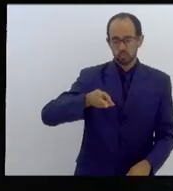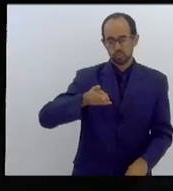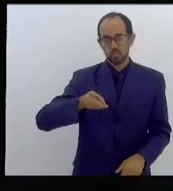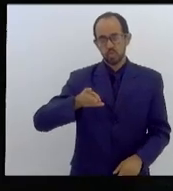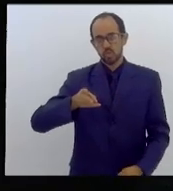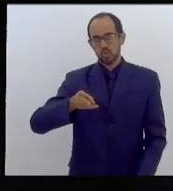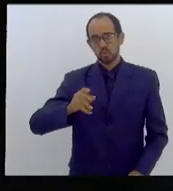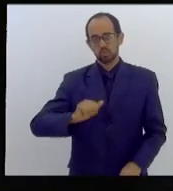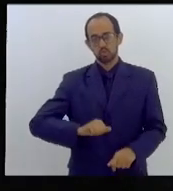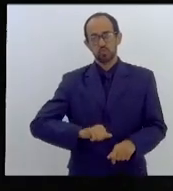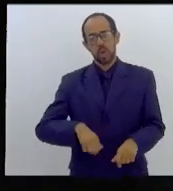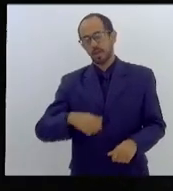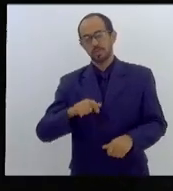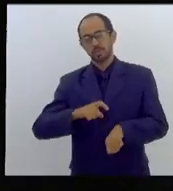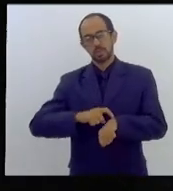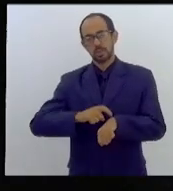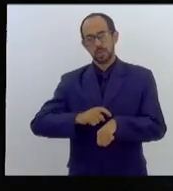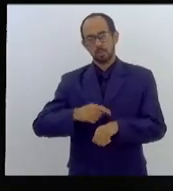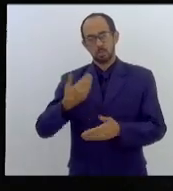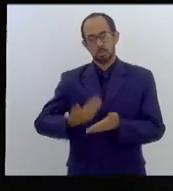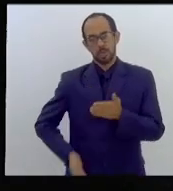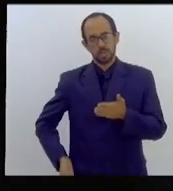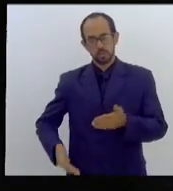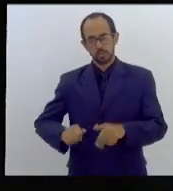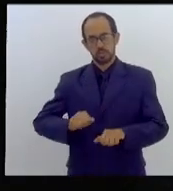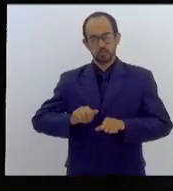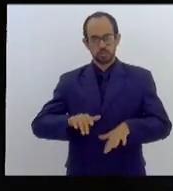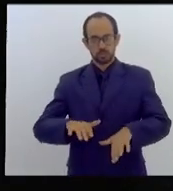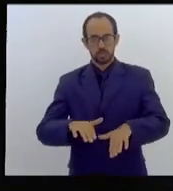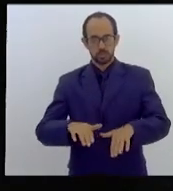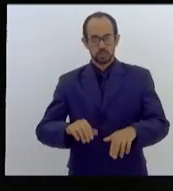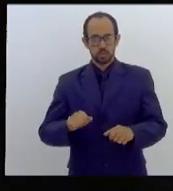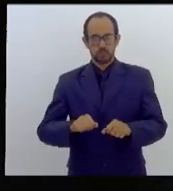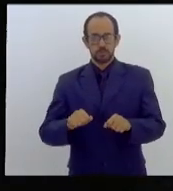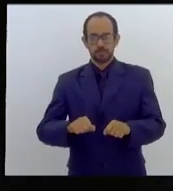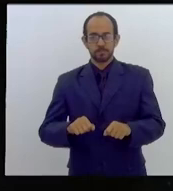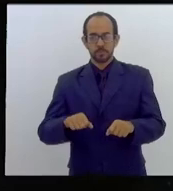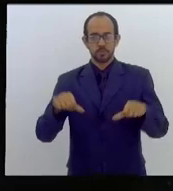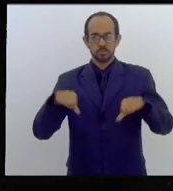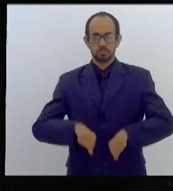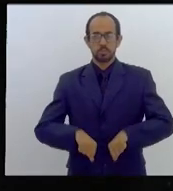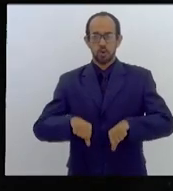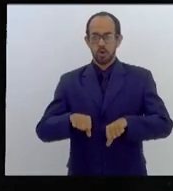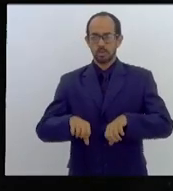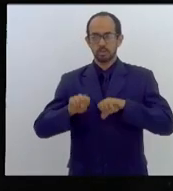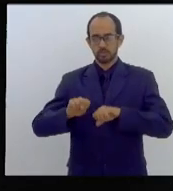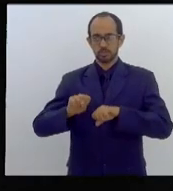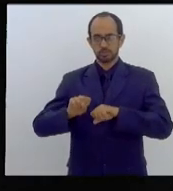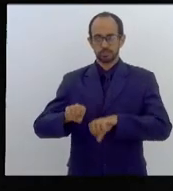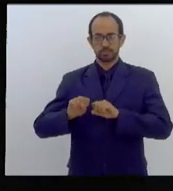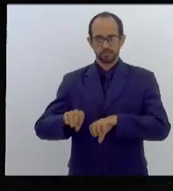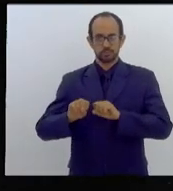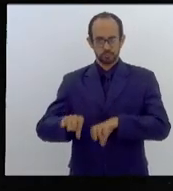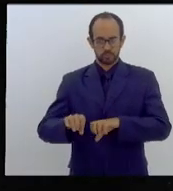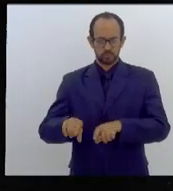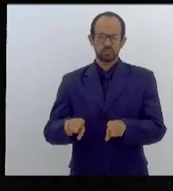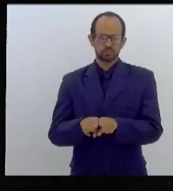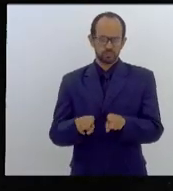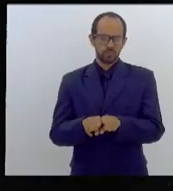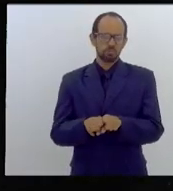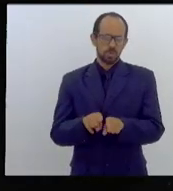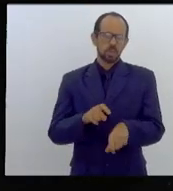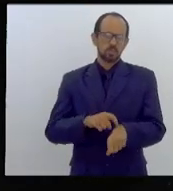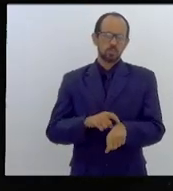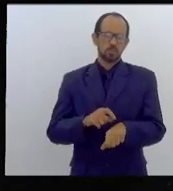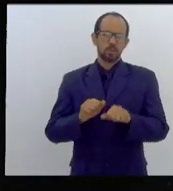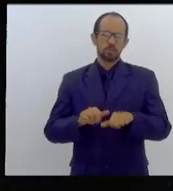esse tempo perdido da pandemia e as péssimas condições de ensino que se deu também durante a